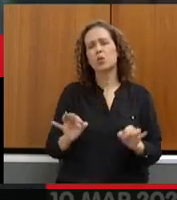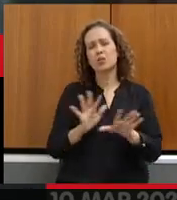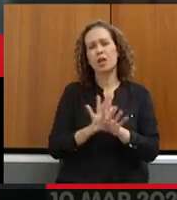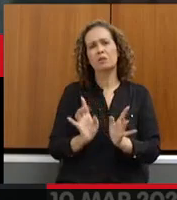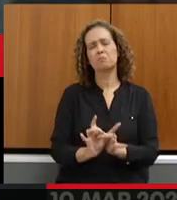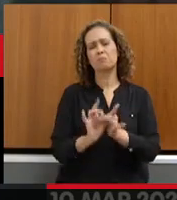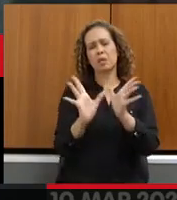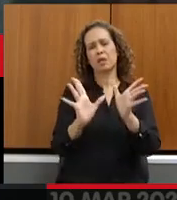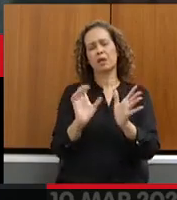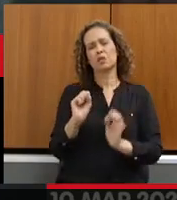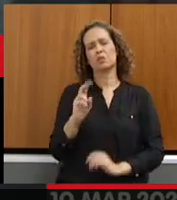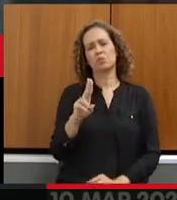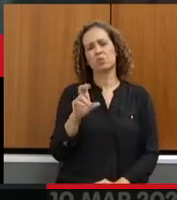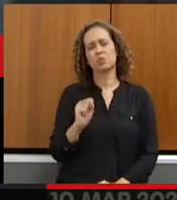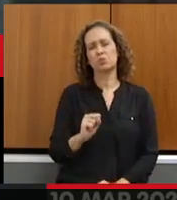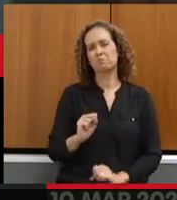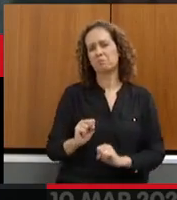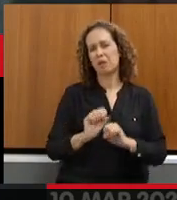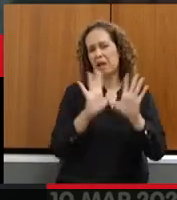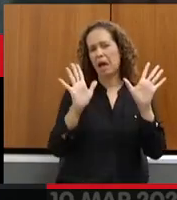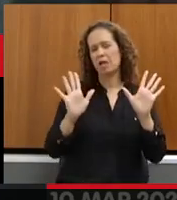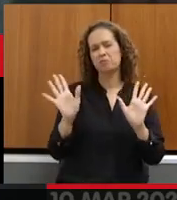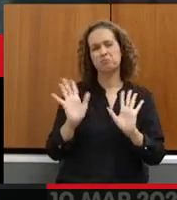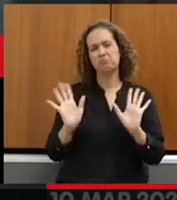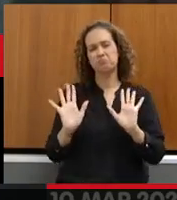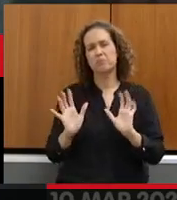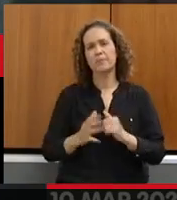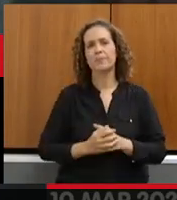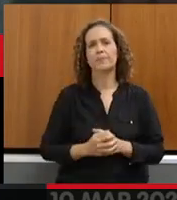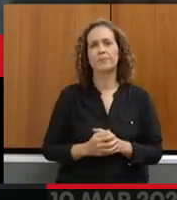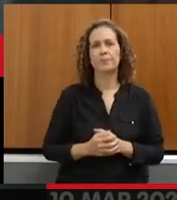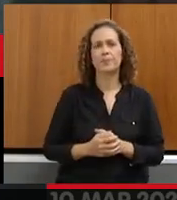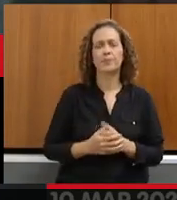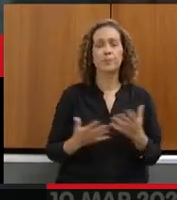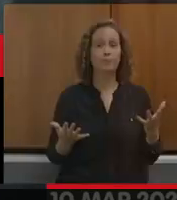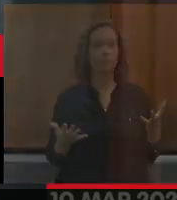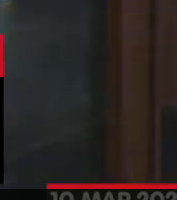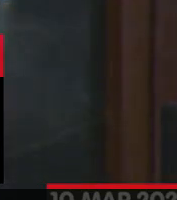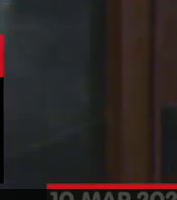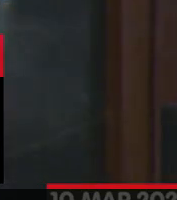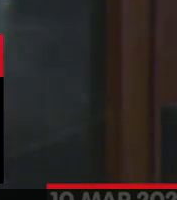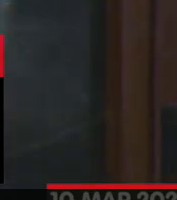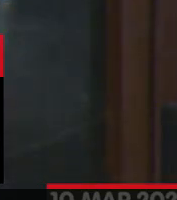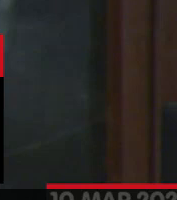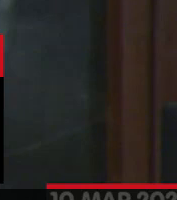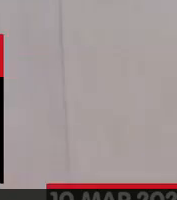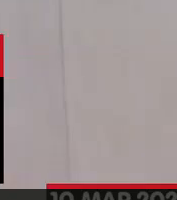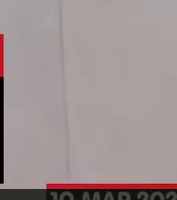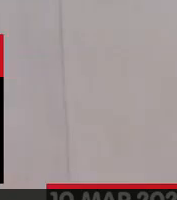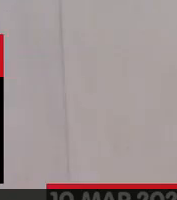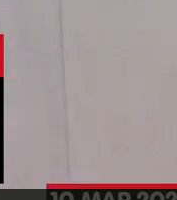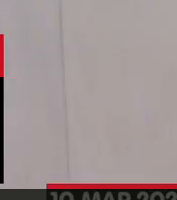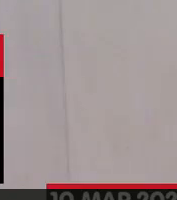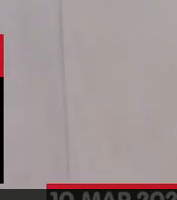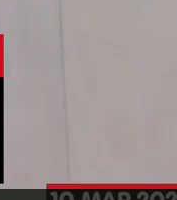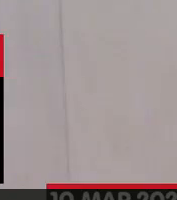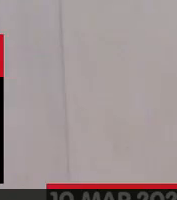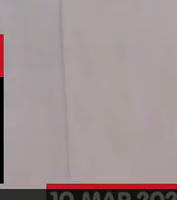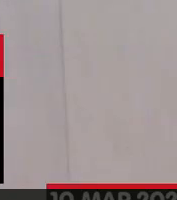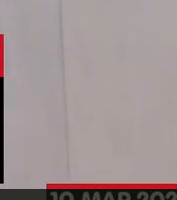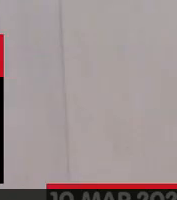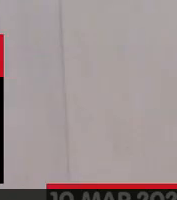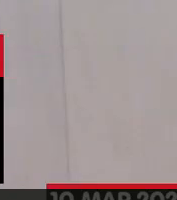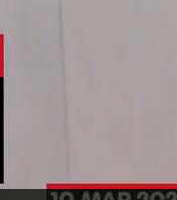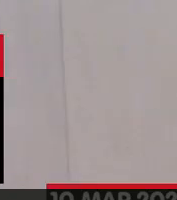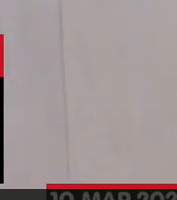para o SUS entendeu não pode tá não é obrigada o deputado batom Grato pela